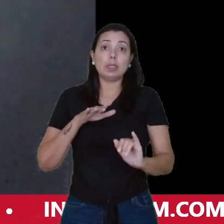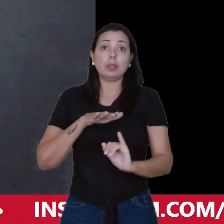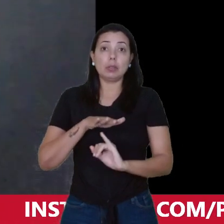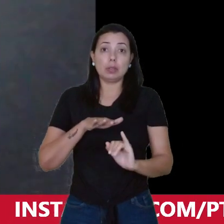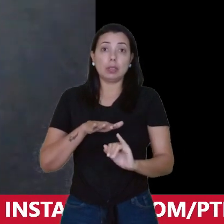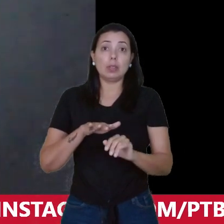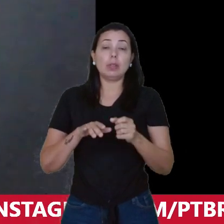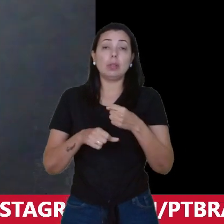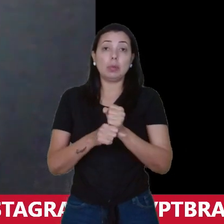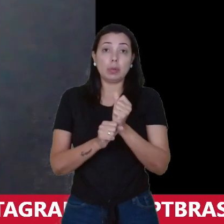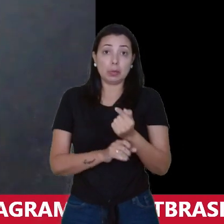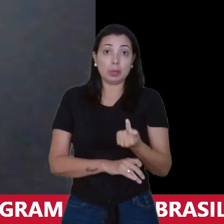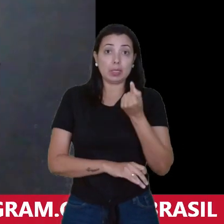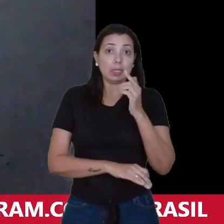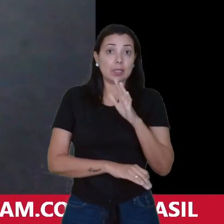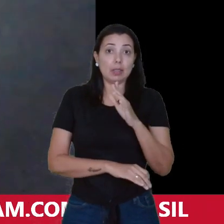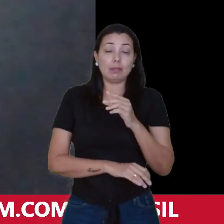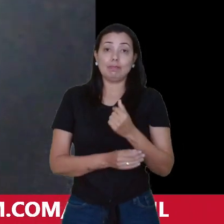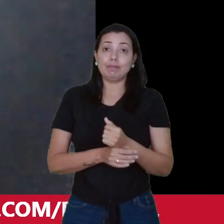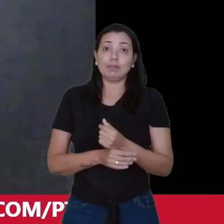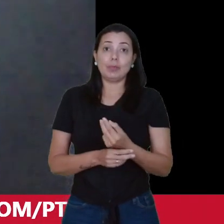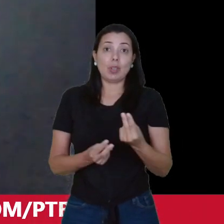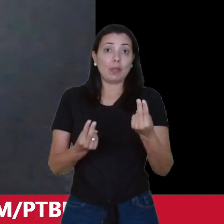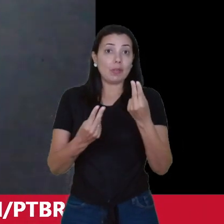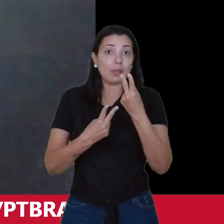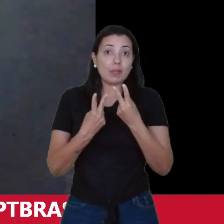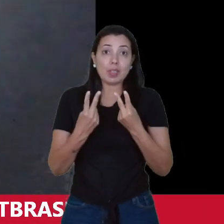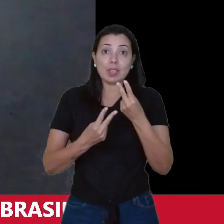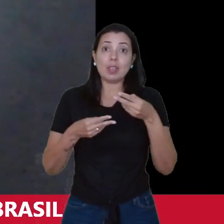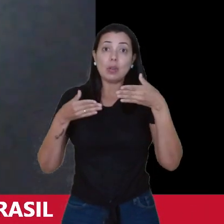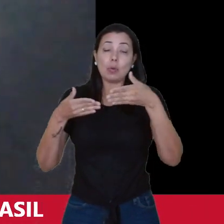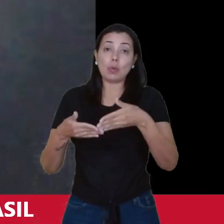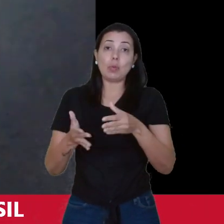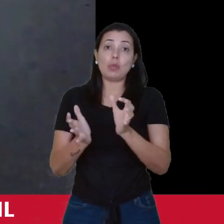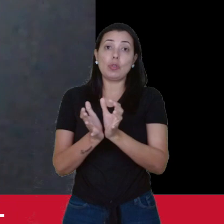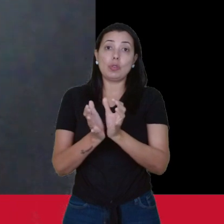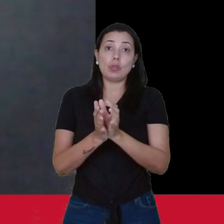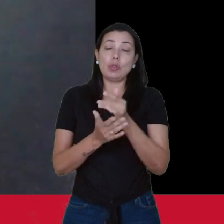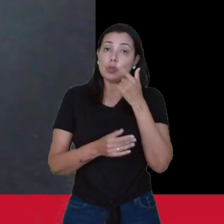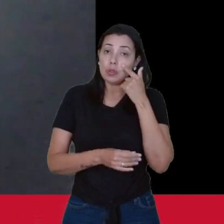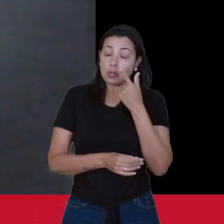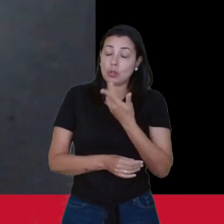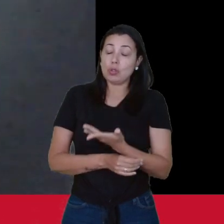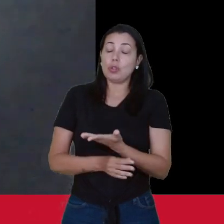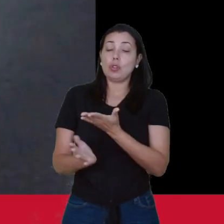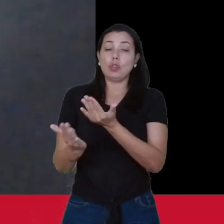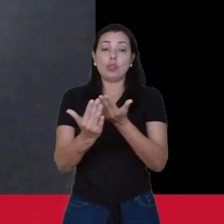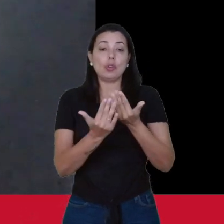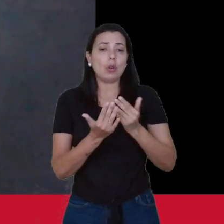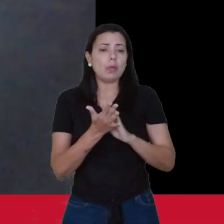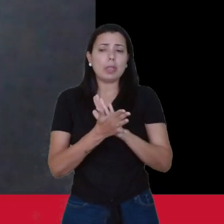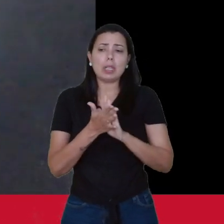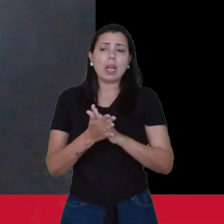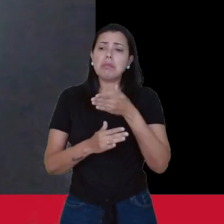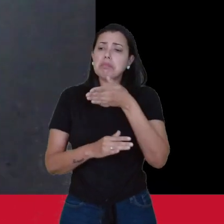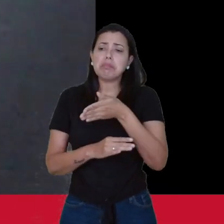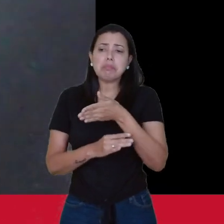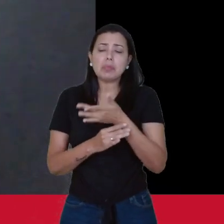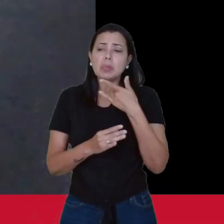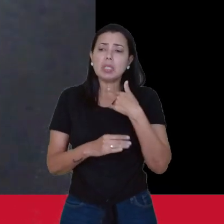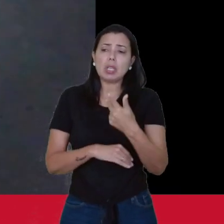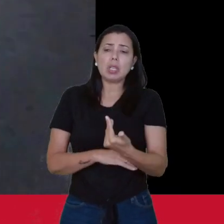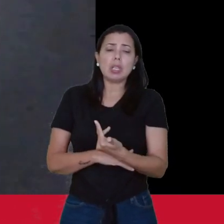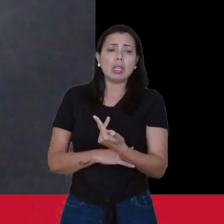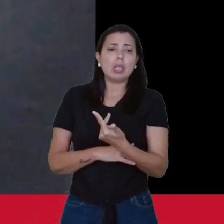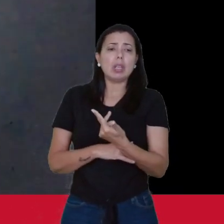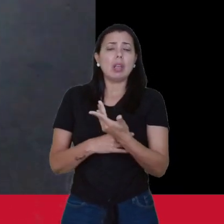E ano passado a gente não se enxergava, né? Faço parte de um grupo de jovens, a gente não se enxergava em nenhuma candidatura do partido. A gente se olhava e